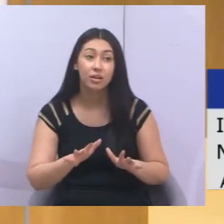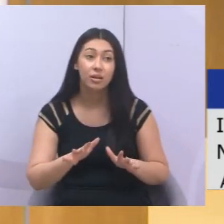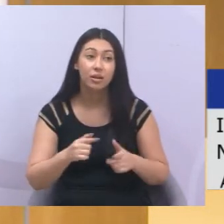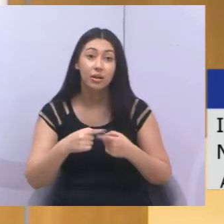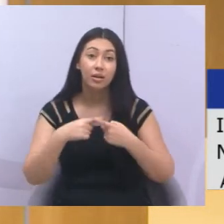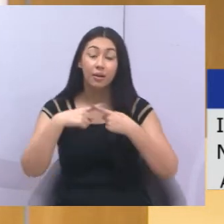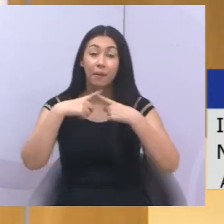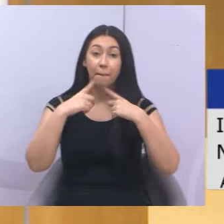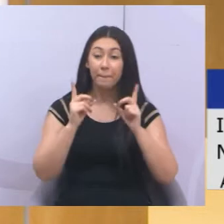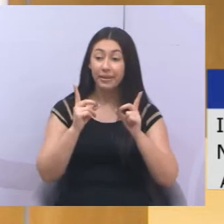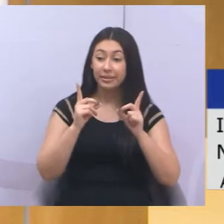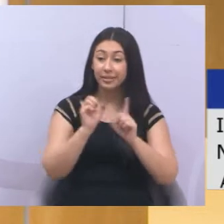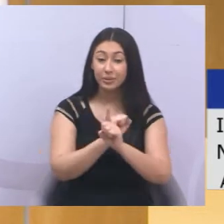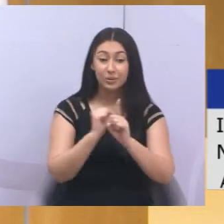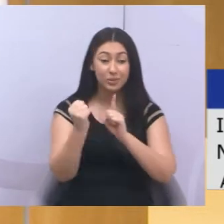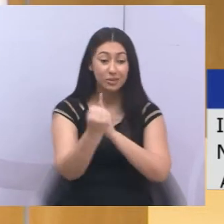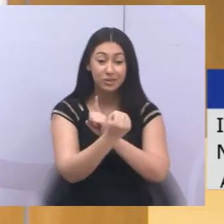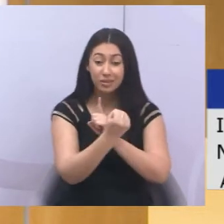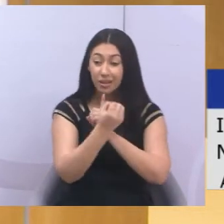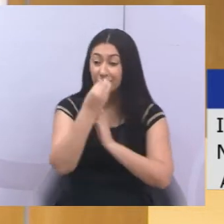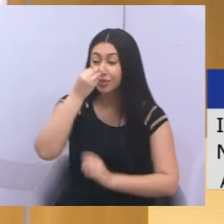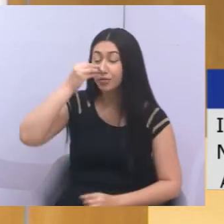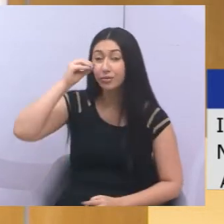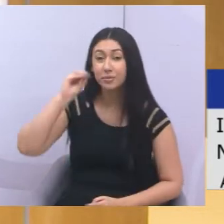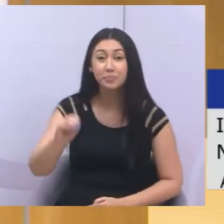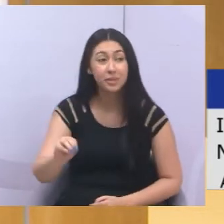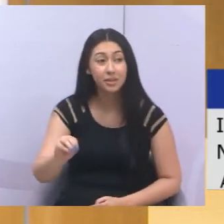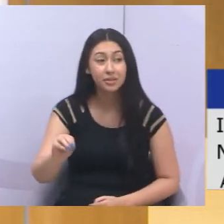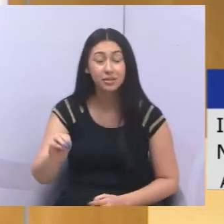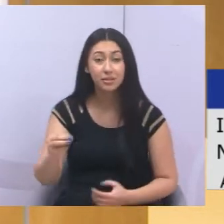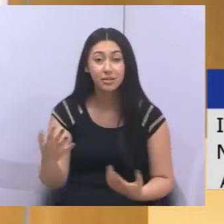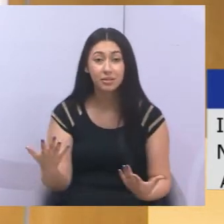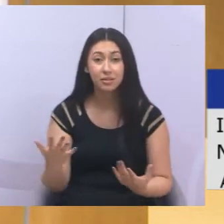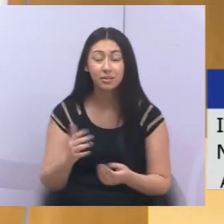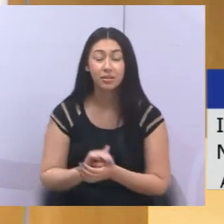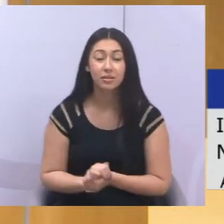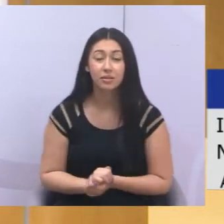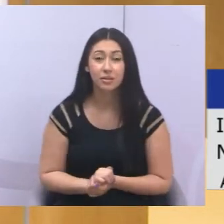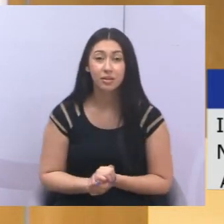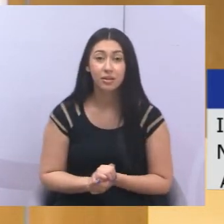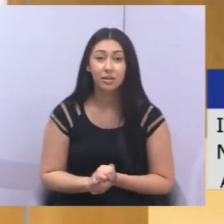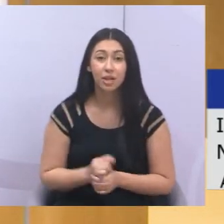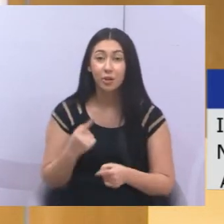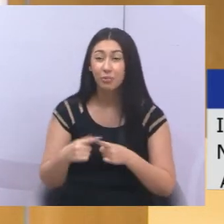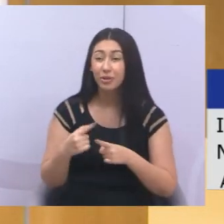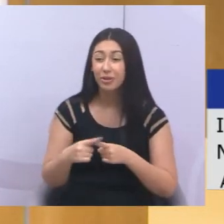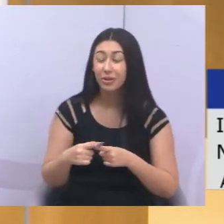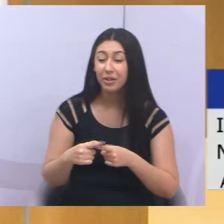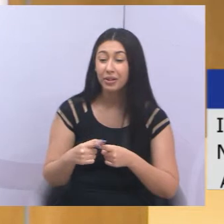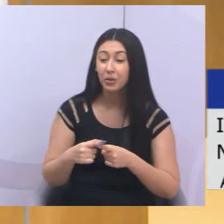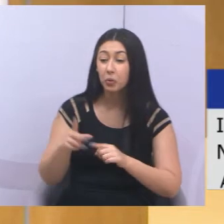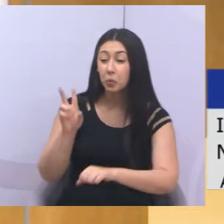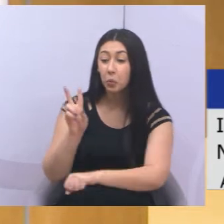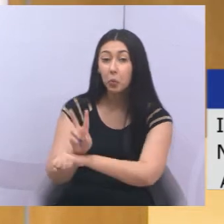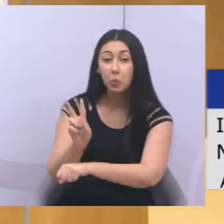o reflexo da sociedade. Porque faltou esse resgate.